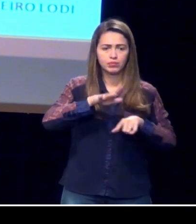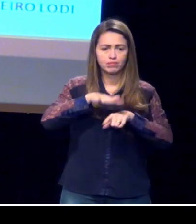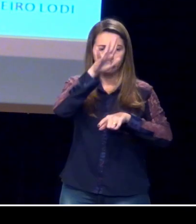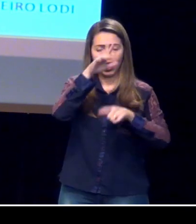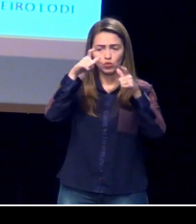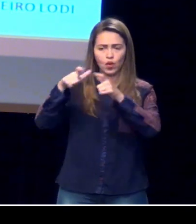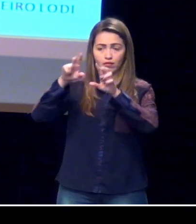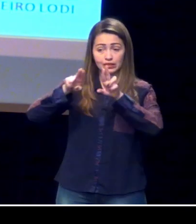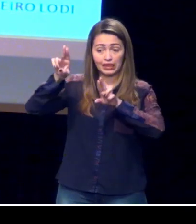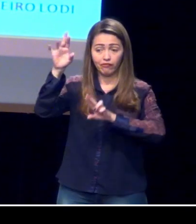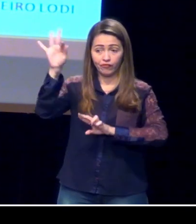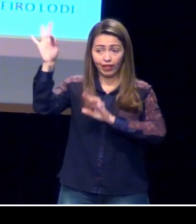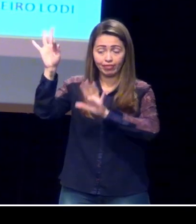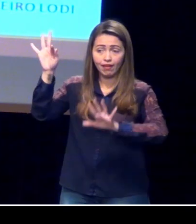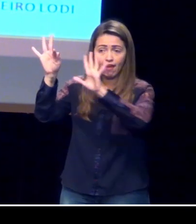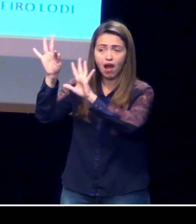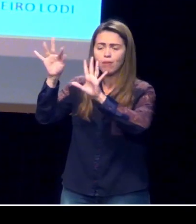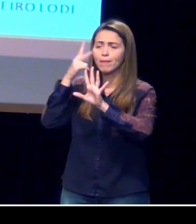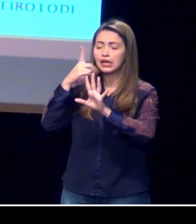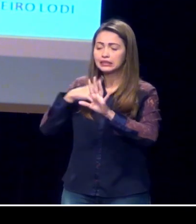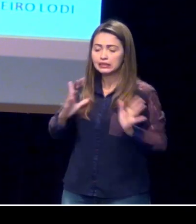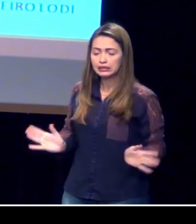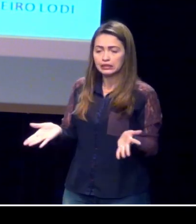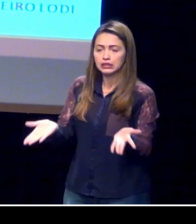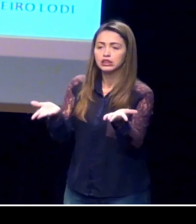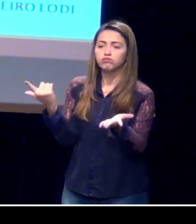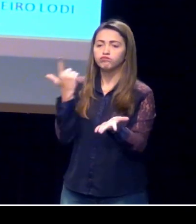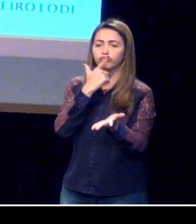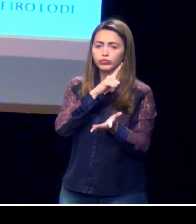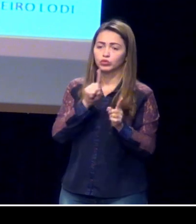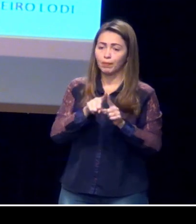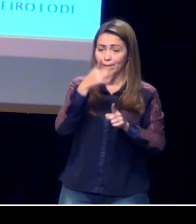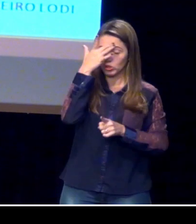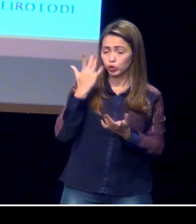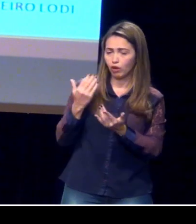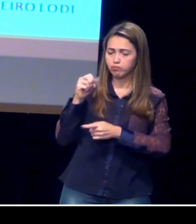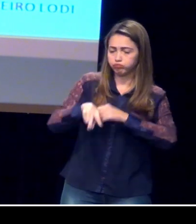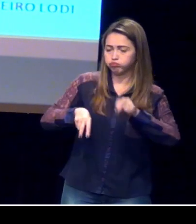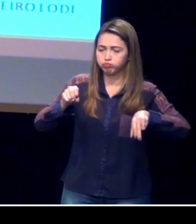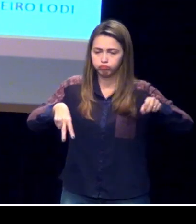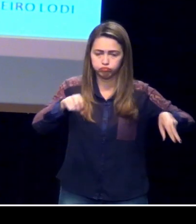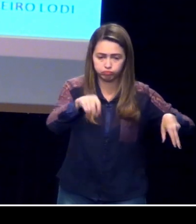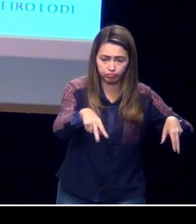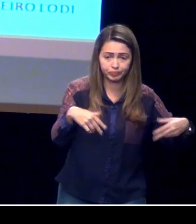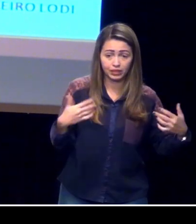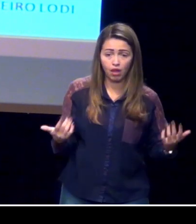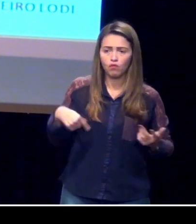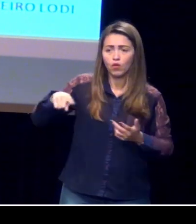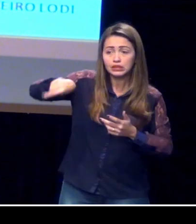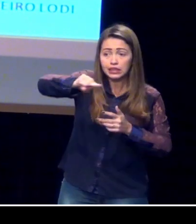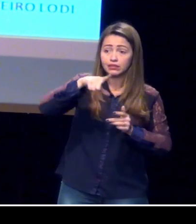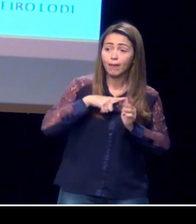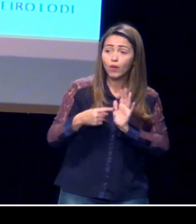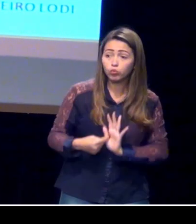nas universidades federais, deu um novo gás, porque entrou jovem. E vocês estão